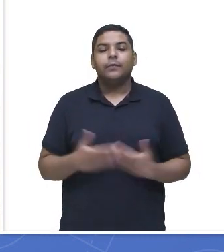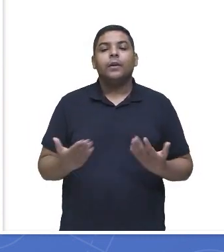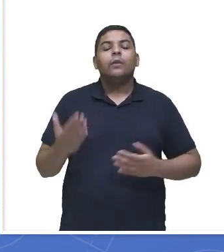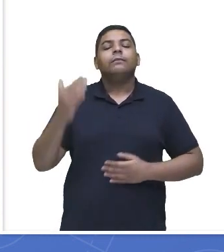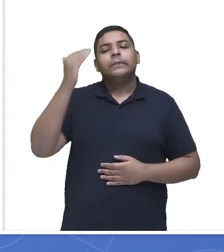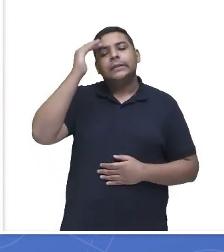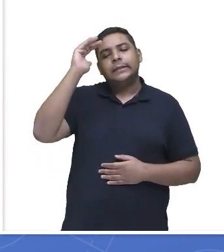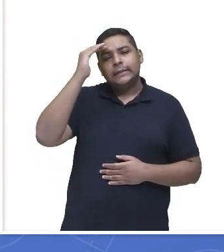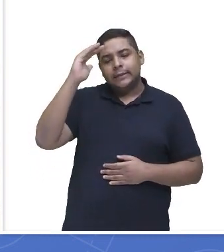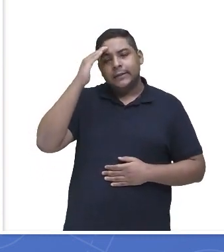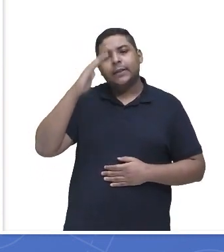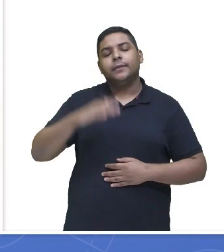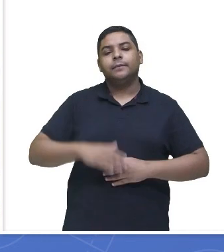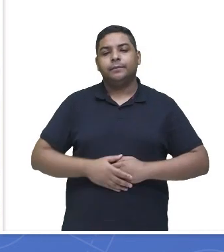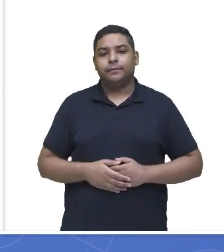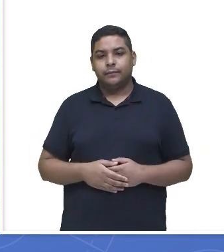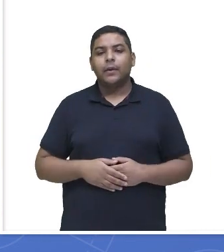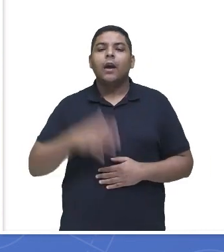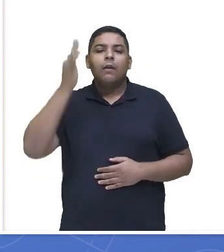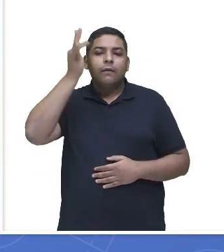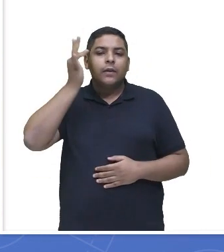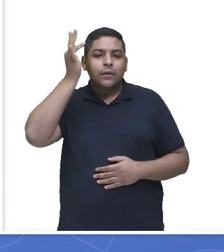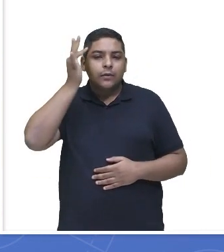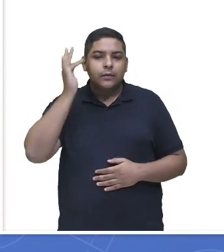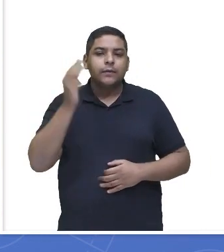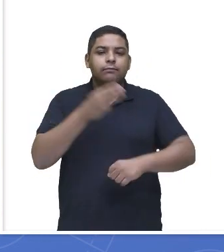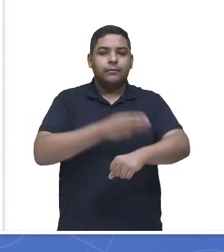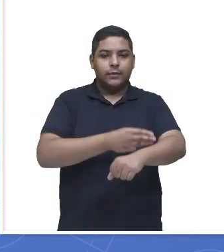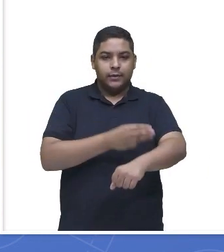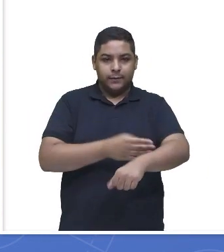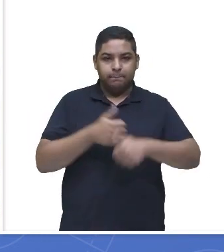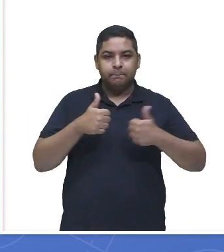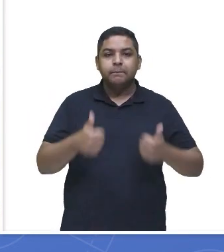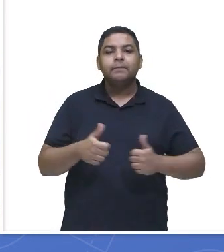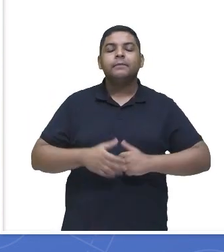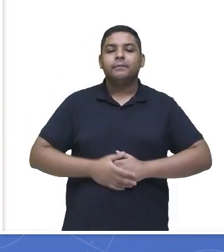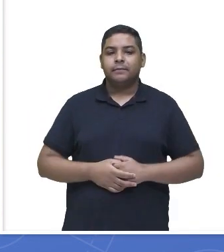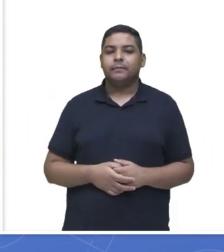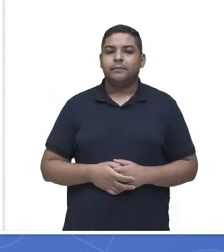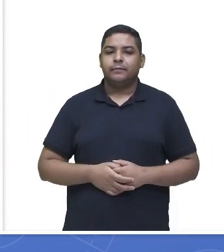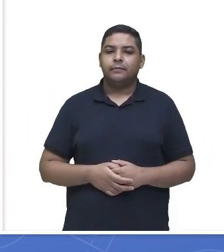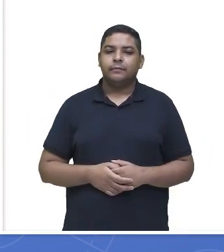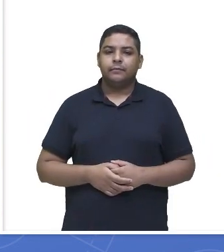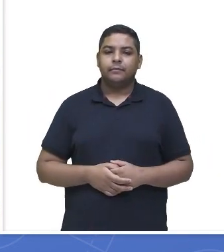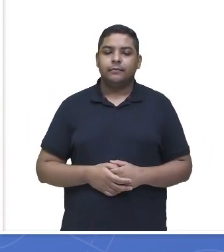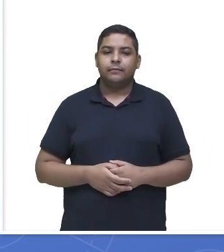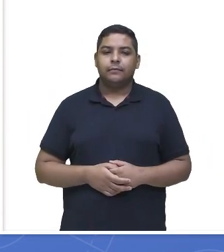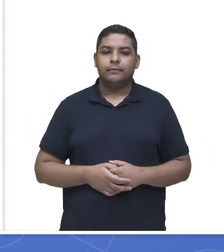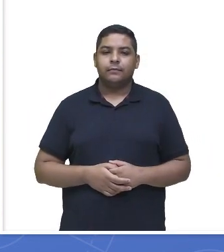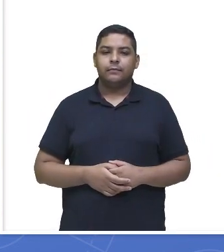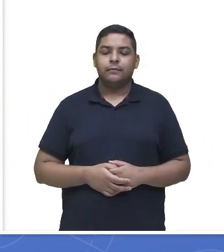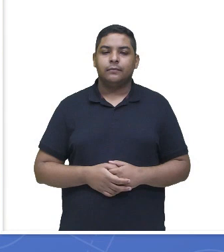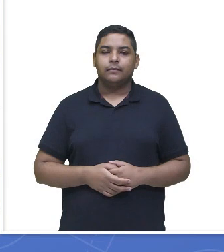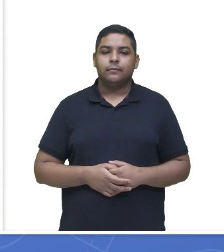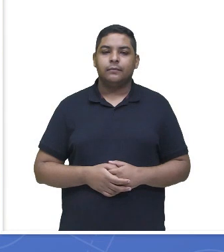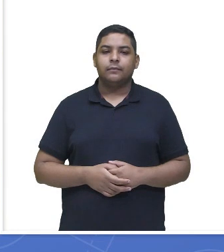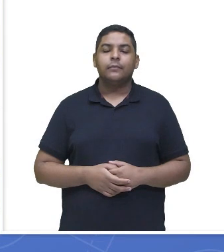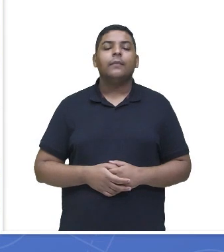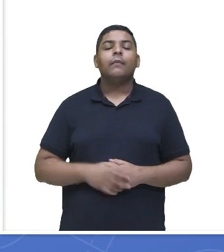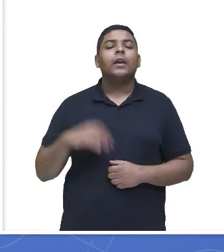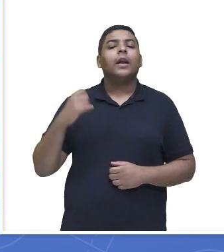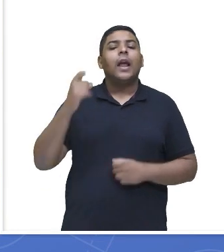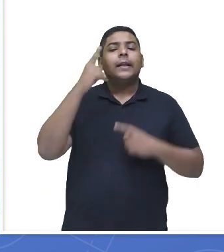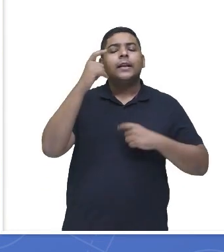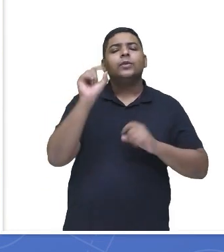um pouquinho dessa filosofia moderna. Vamos lá, esse pensamento moderno. É interessante nós percebermos